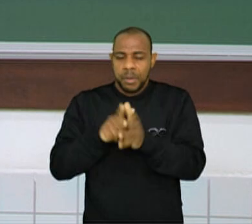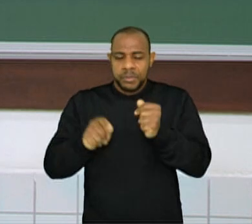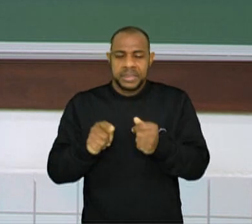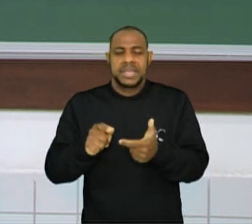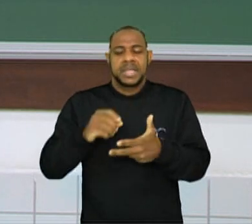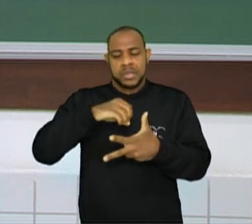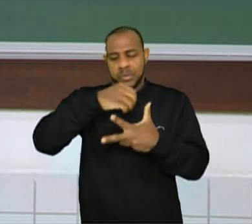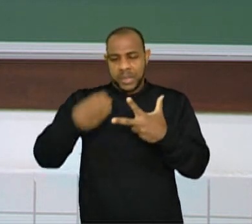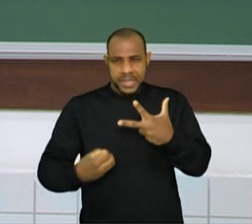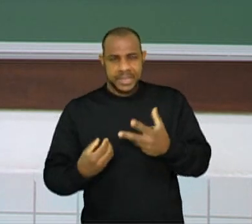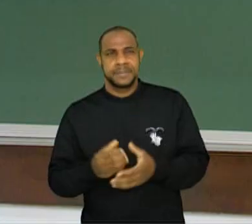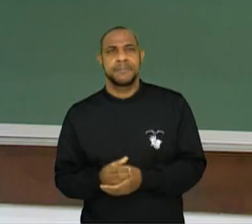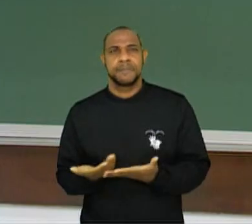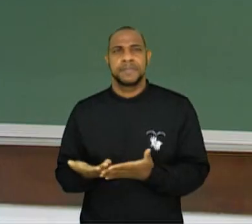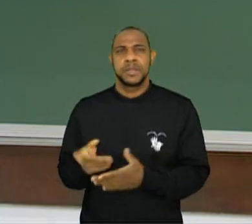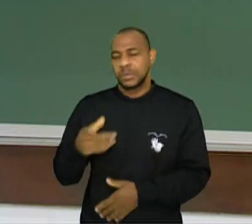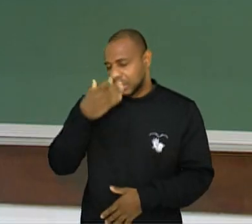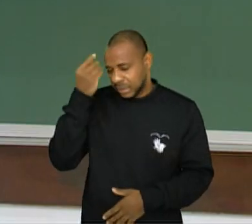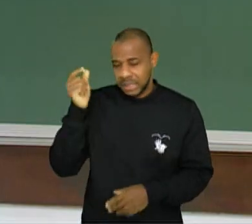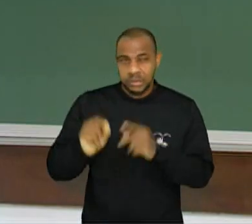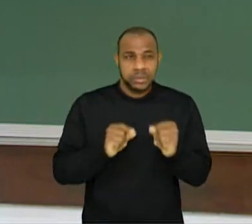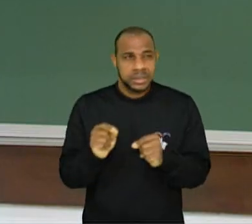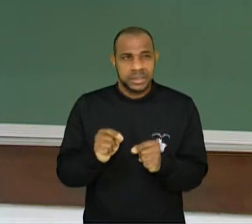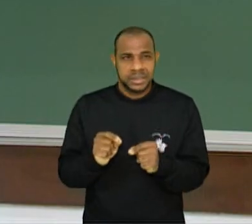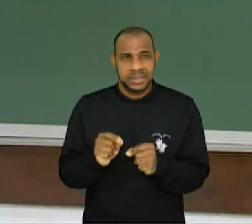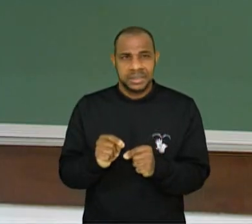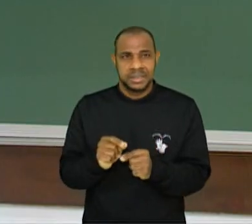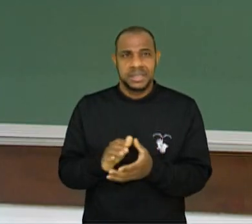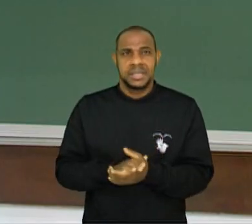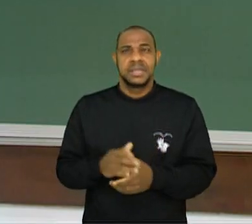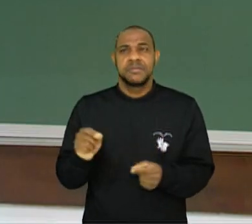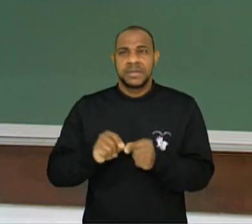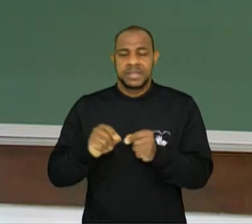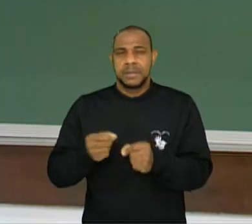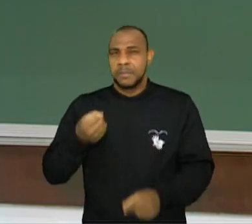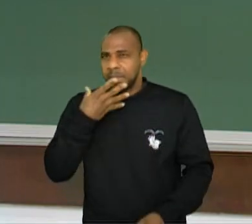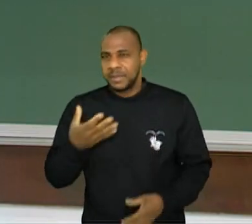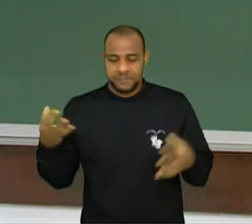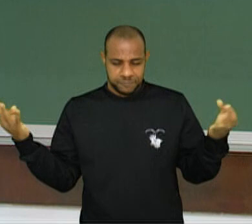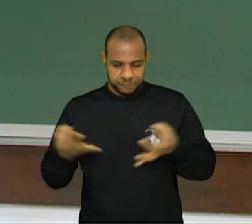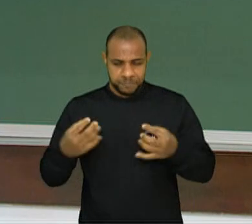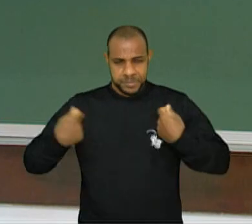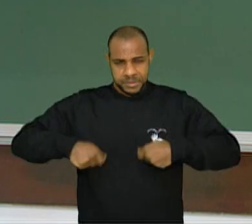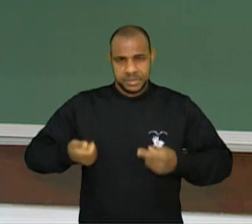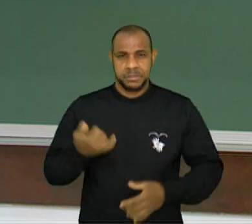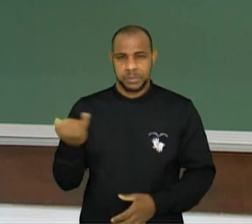E não se esqueça sempre, aquilo que merece ser feito, merece ser bem feito.